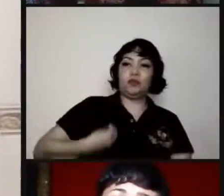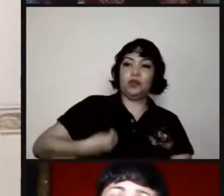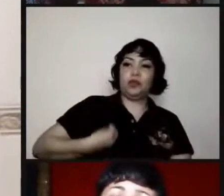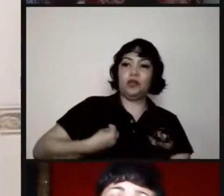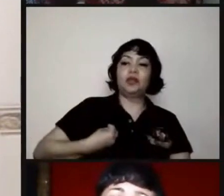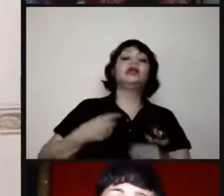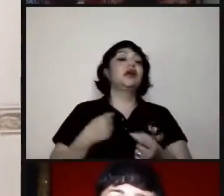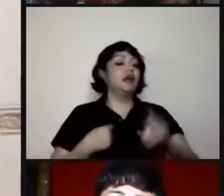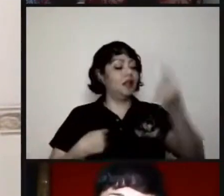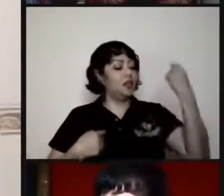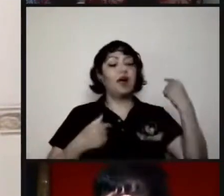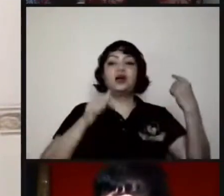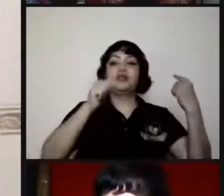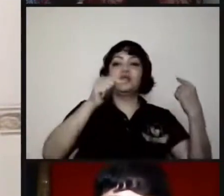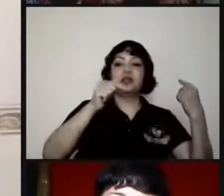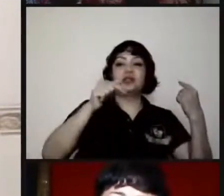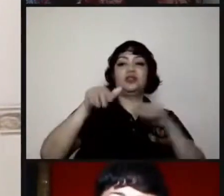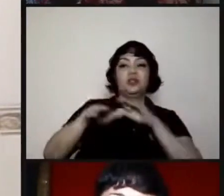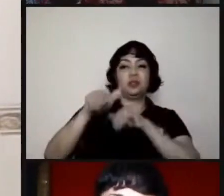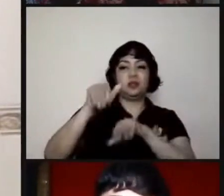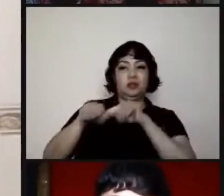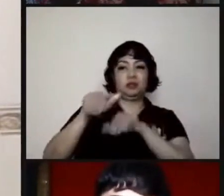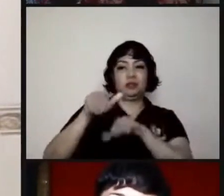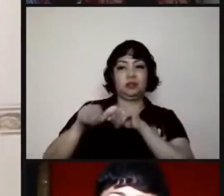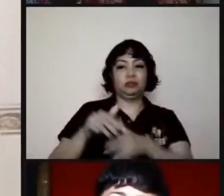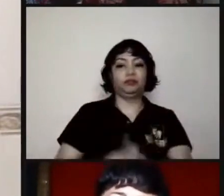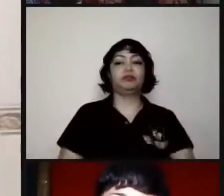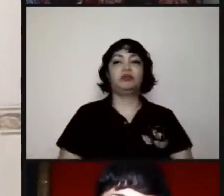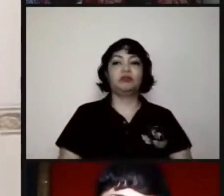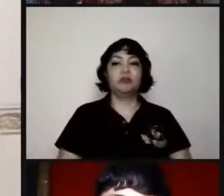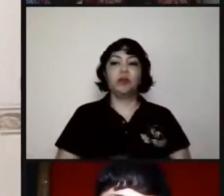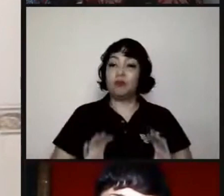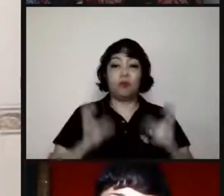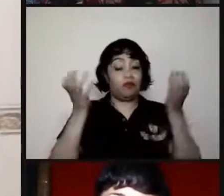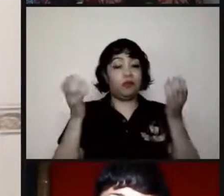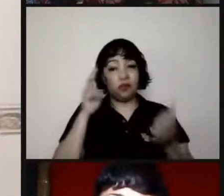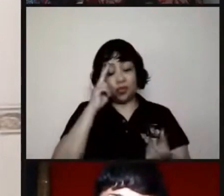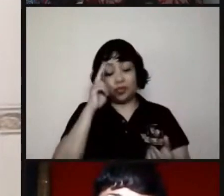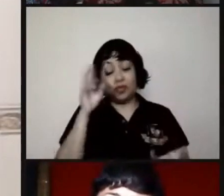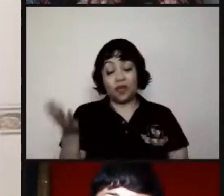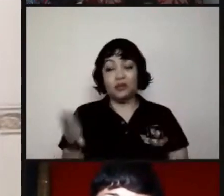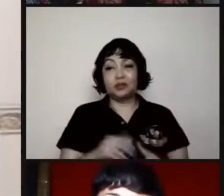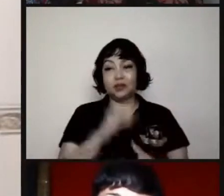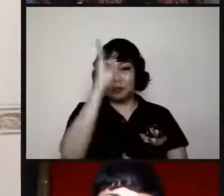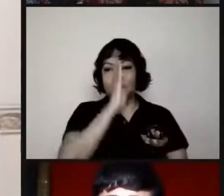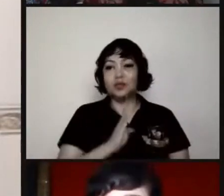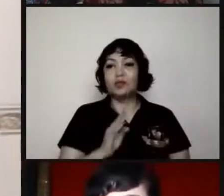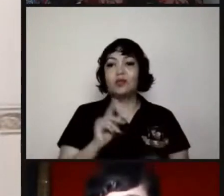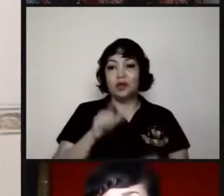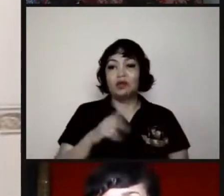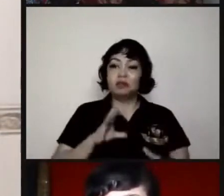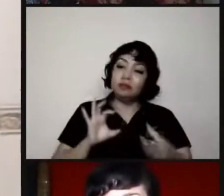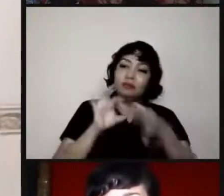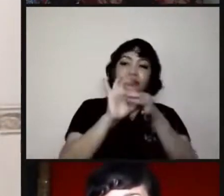como contexto, esse evento histórico, né, assim, para, digamos assim, ter a ver, né, com o